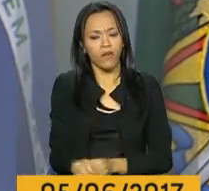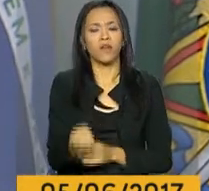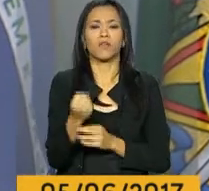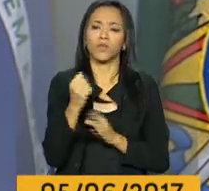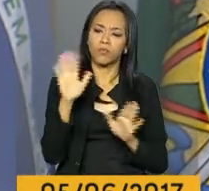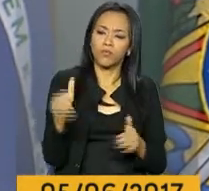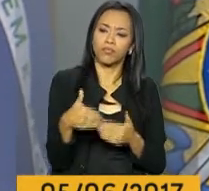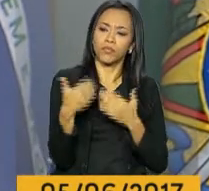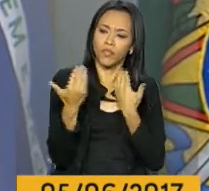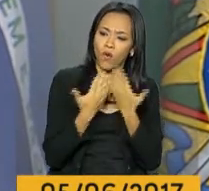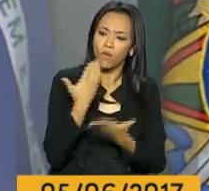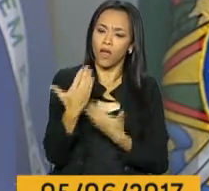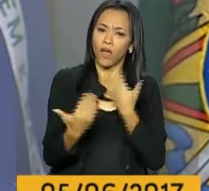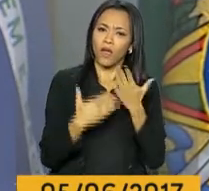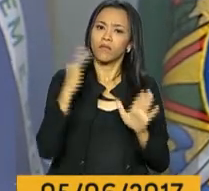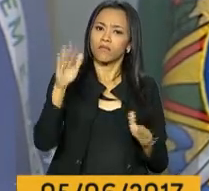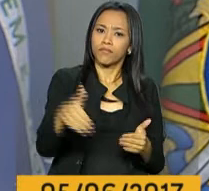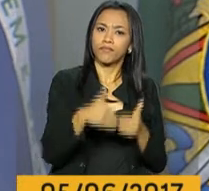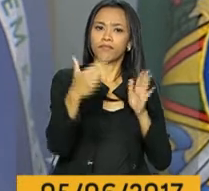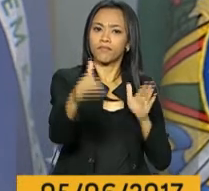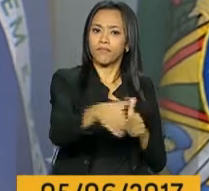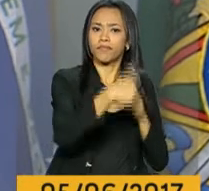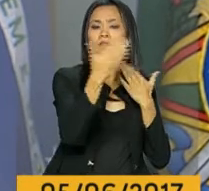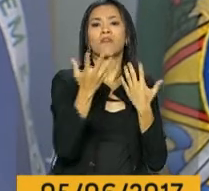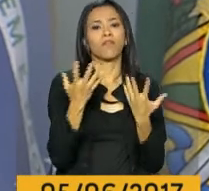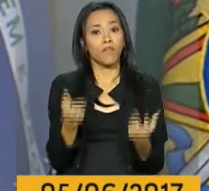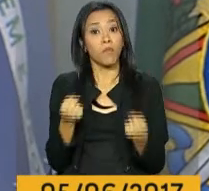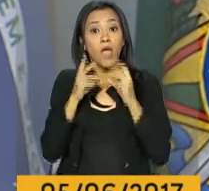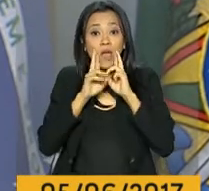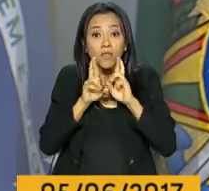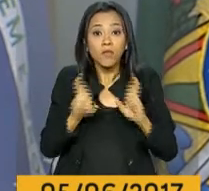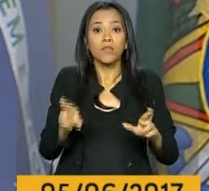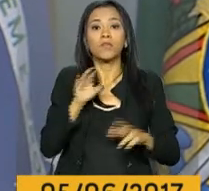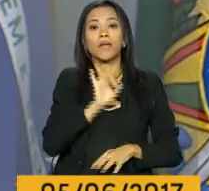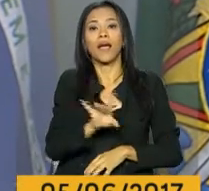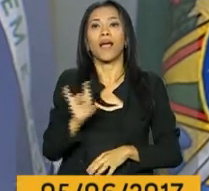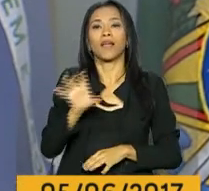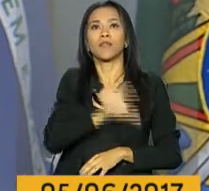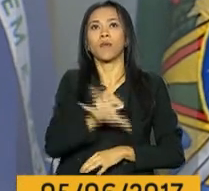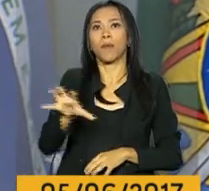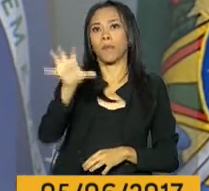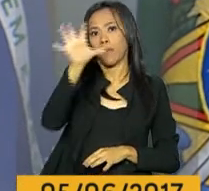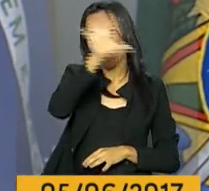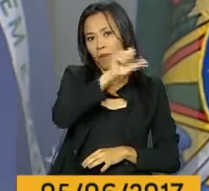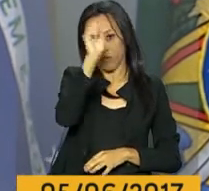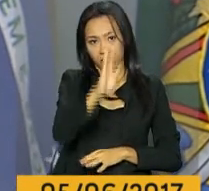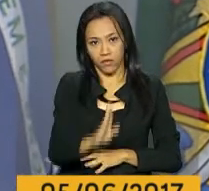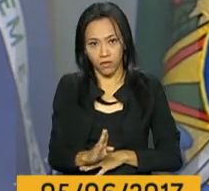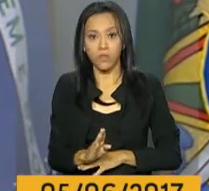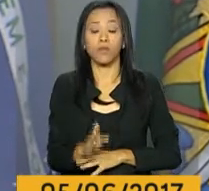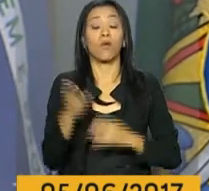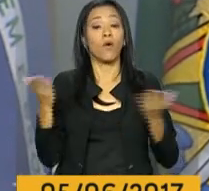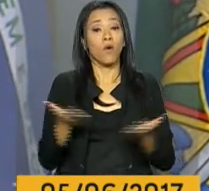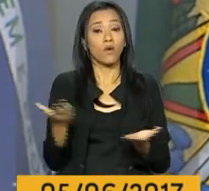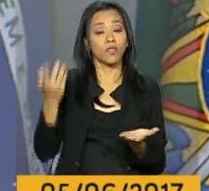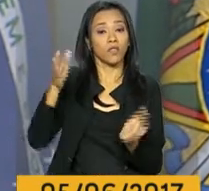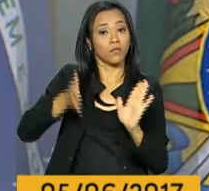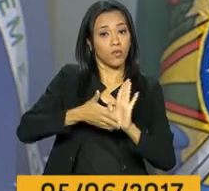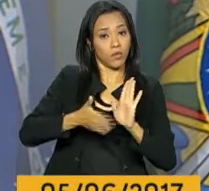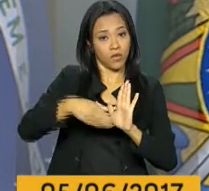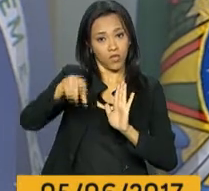dando sempre devida atenção às medidas adotadas revelam